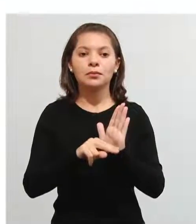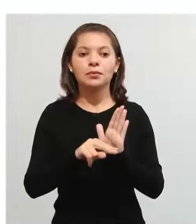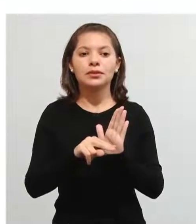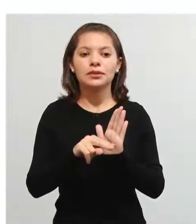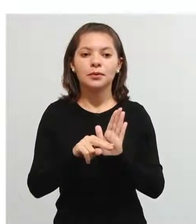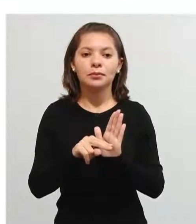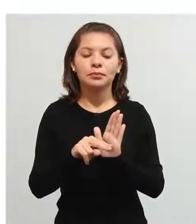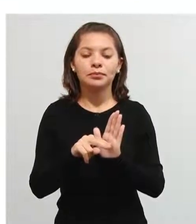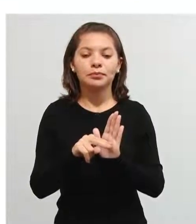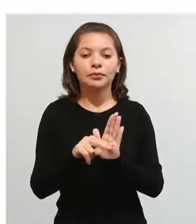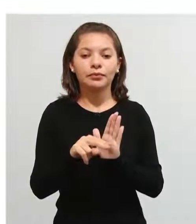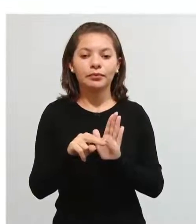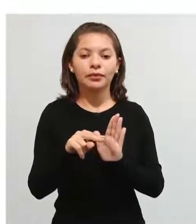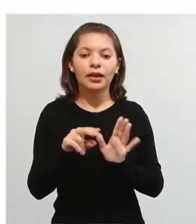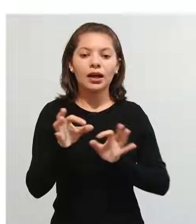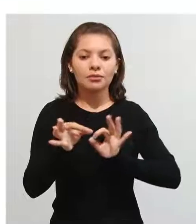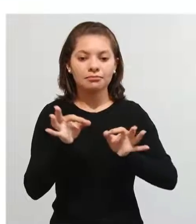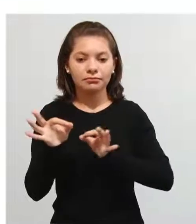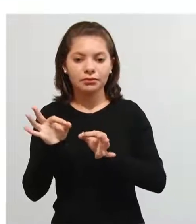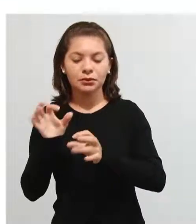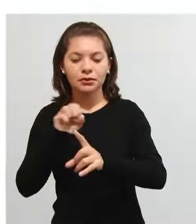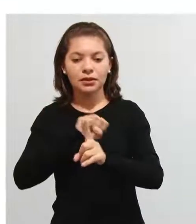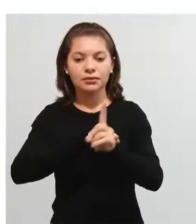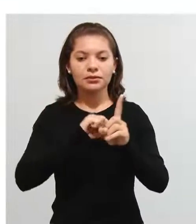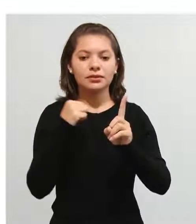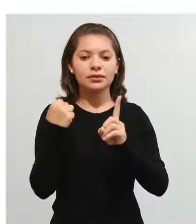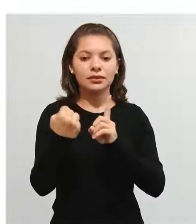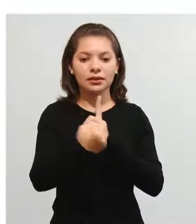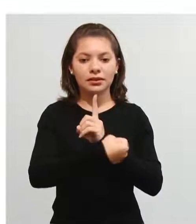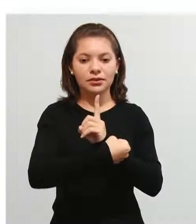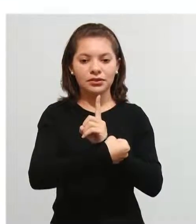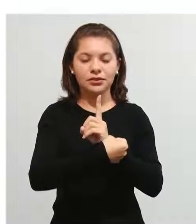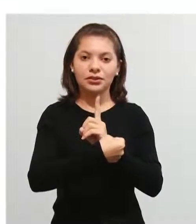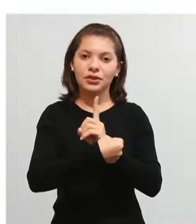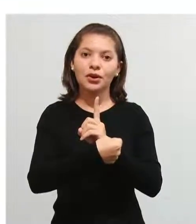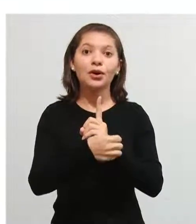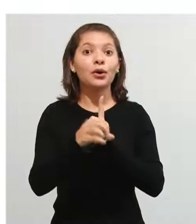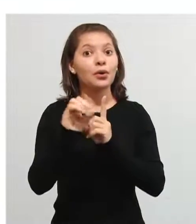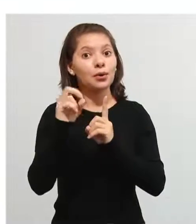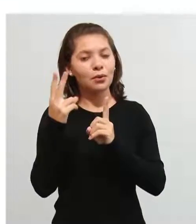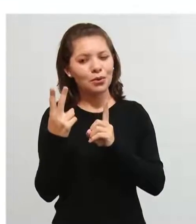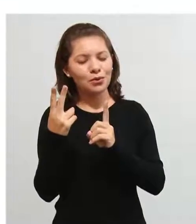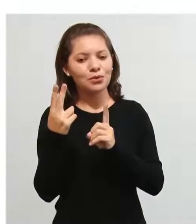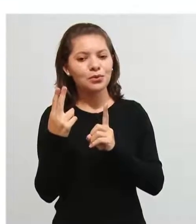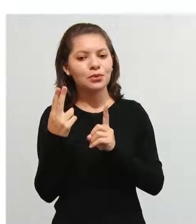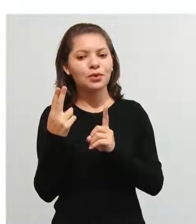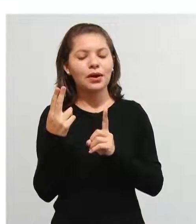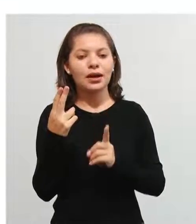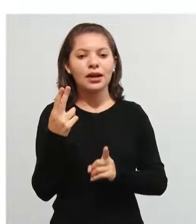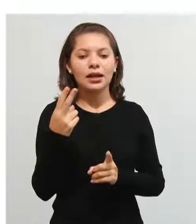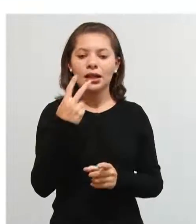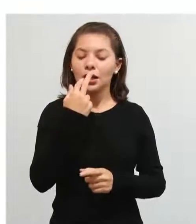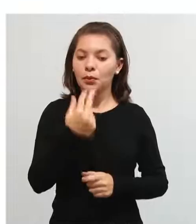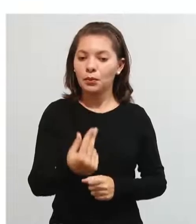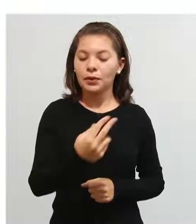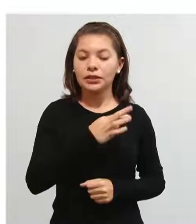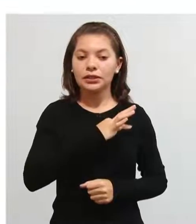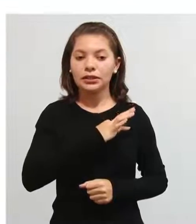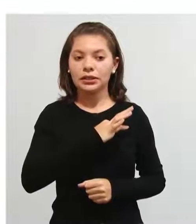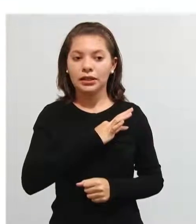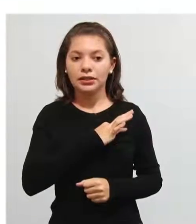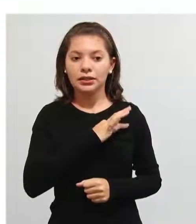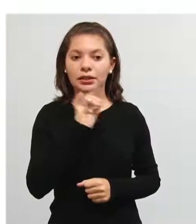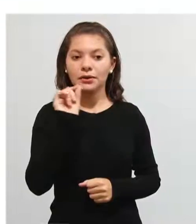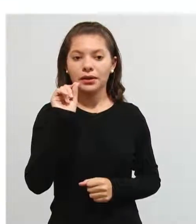destinados a regular a sociedade. Ou em linguagem mais técnica, podemos dizer que as fontes são